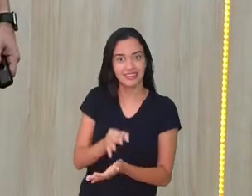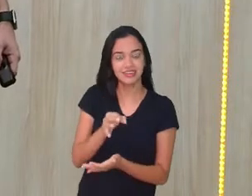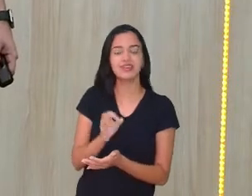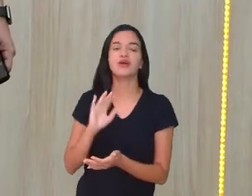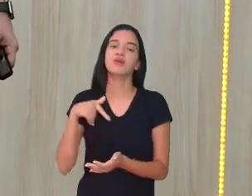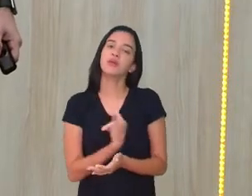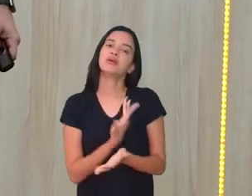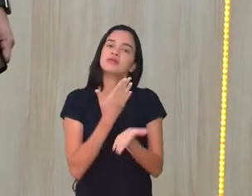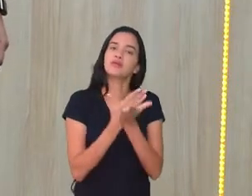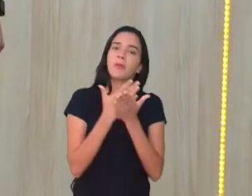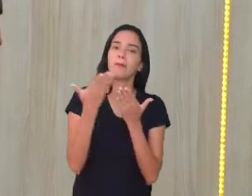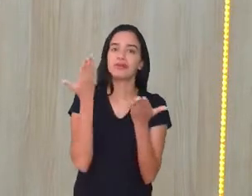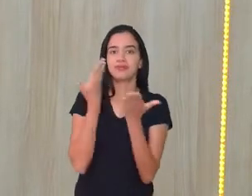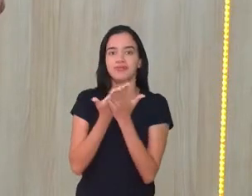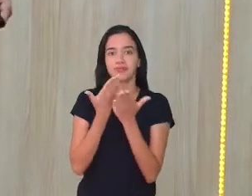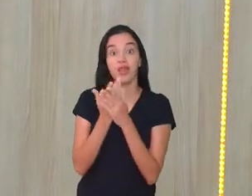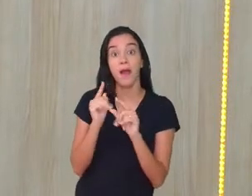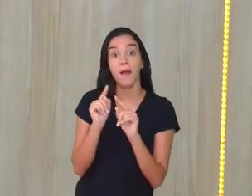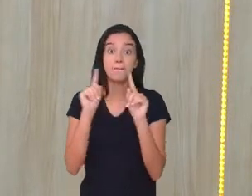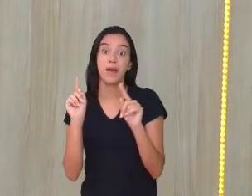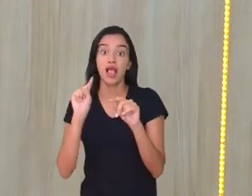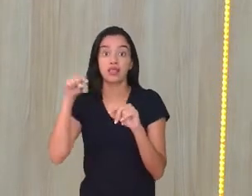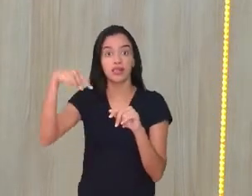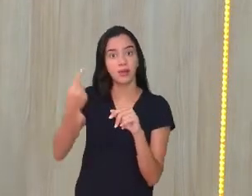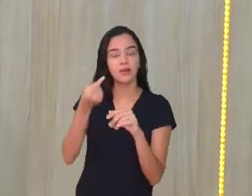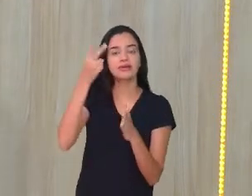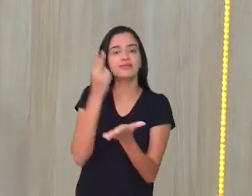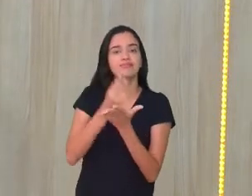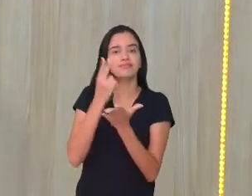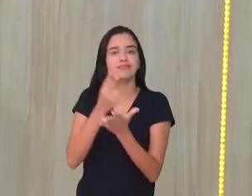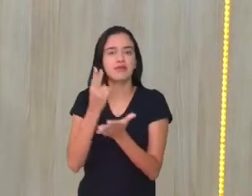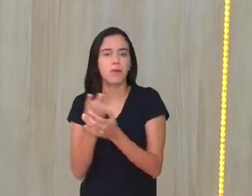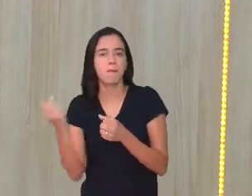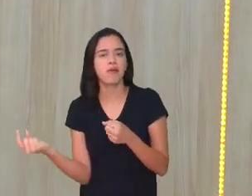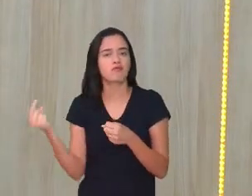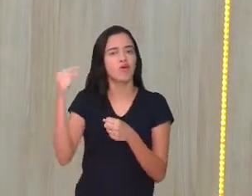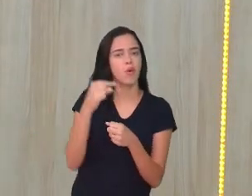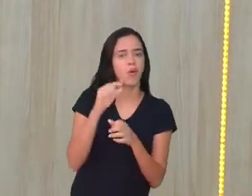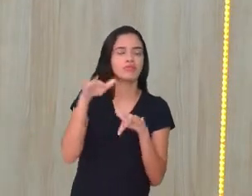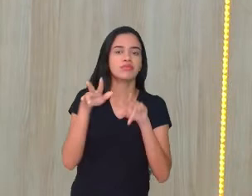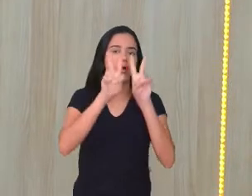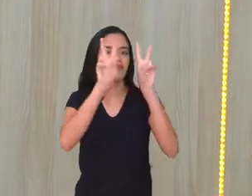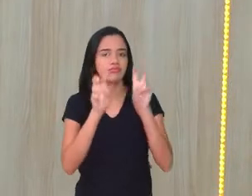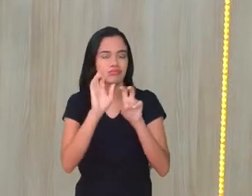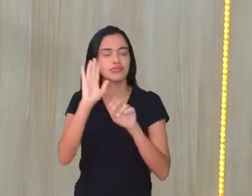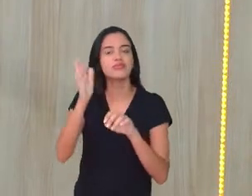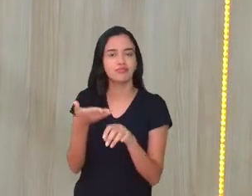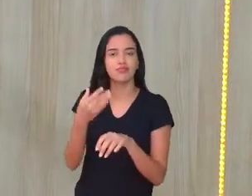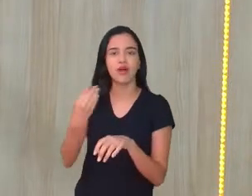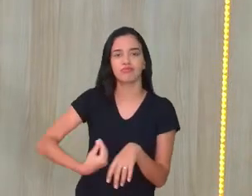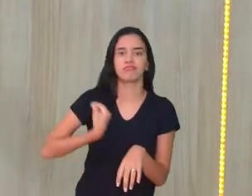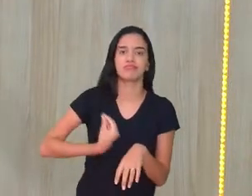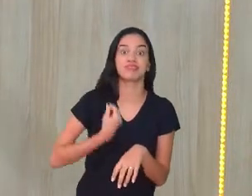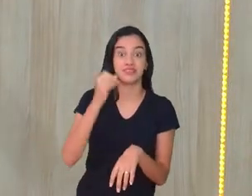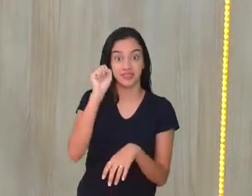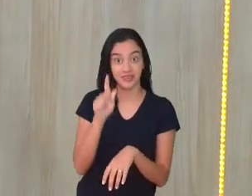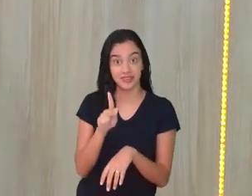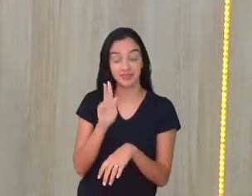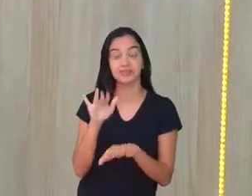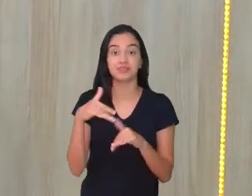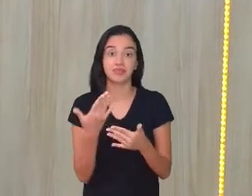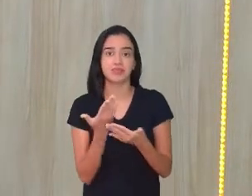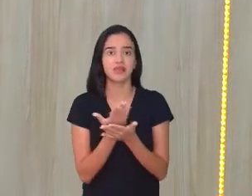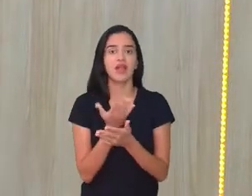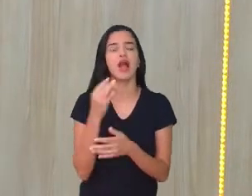gente começa a estudar, mas depois a gente sempre volta para assuntos que já vivenciamos, tá bom? Então,